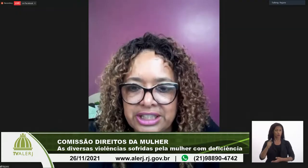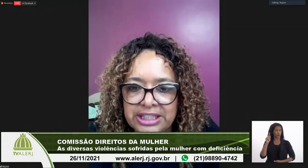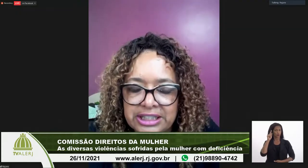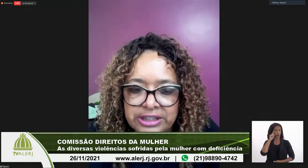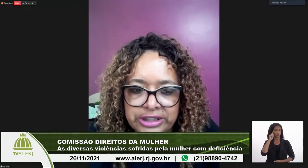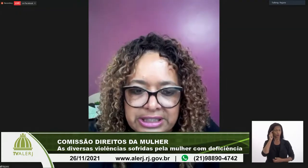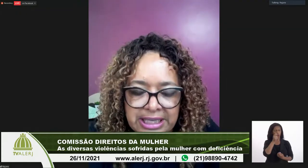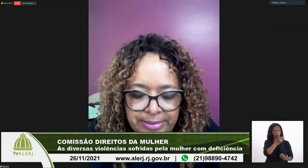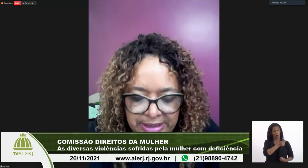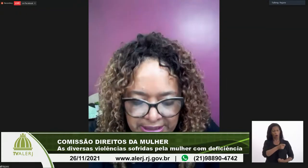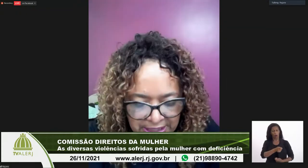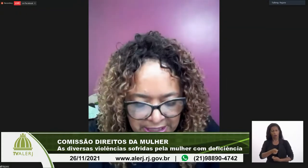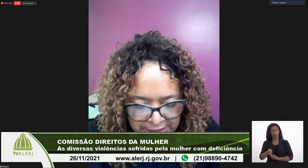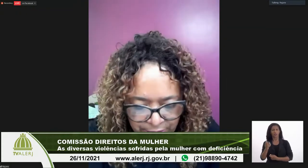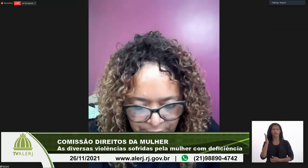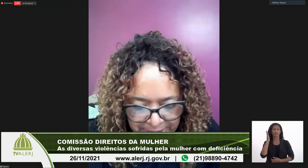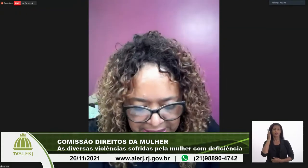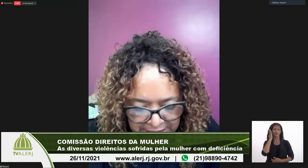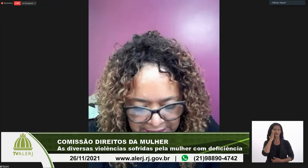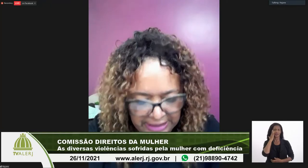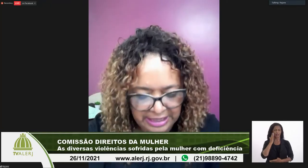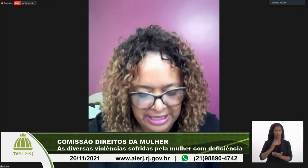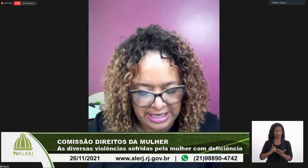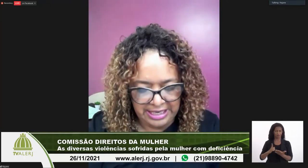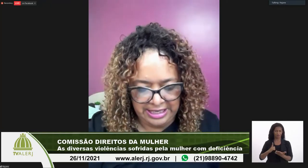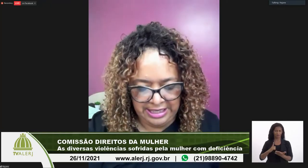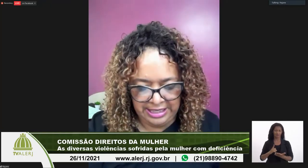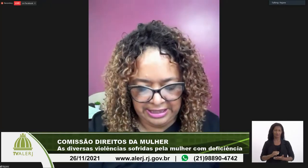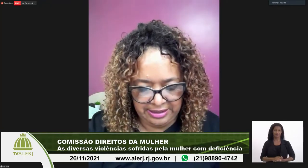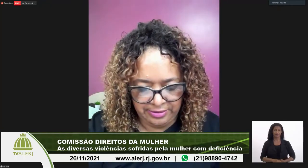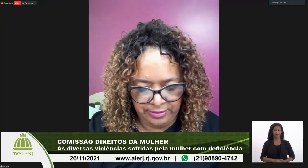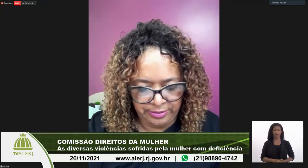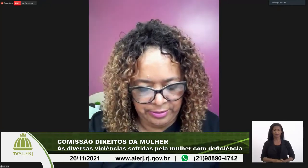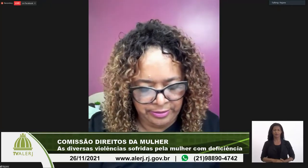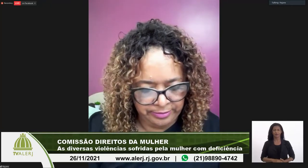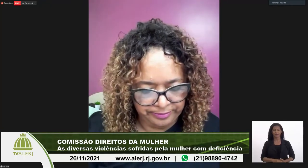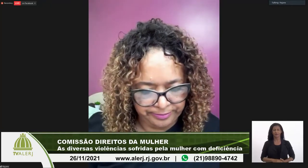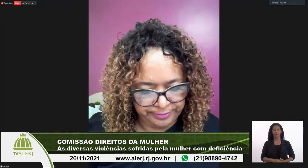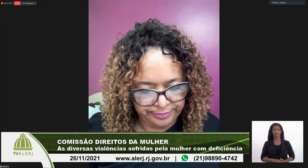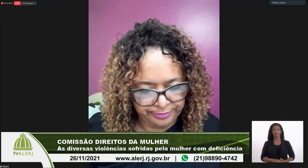cotidiana que a gente sabe que Roberta tem. Então,